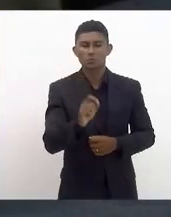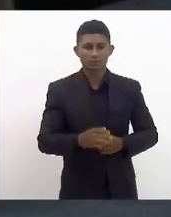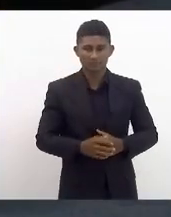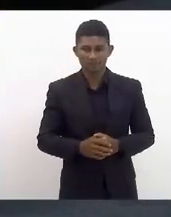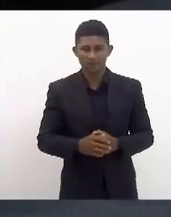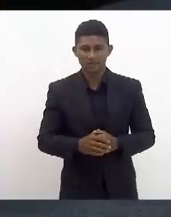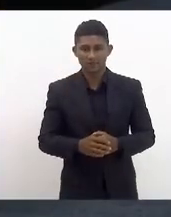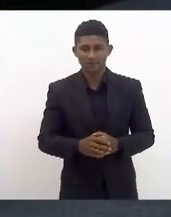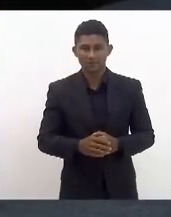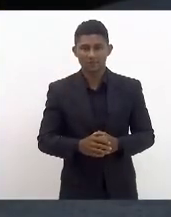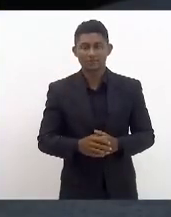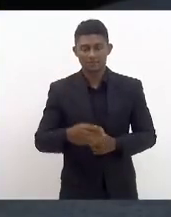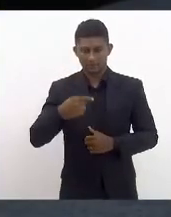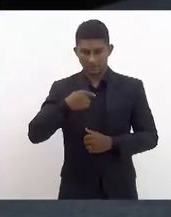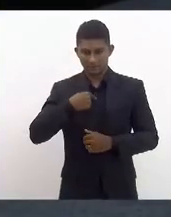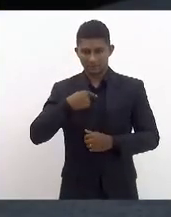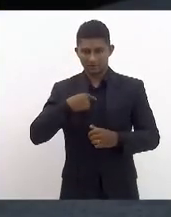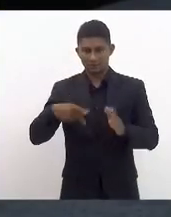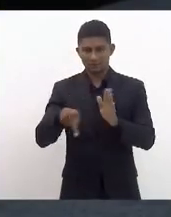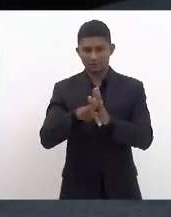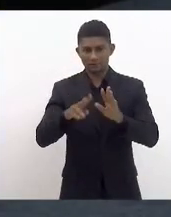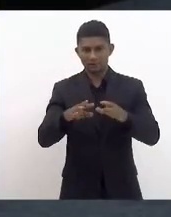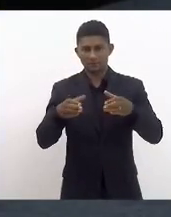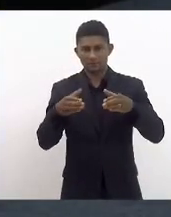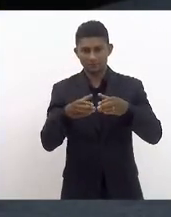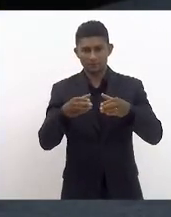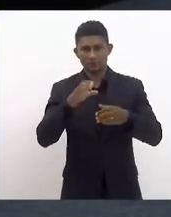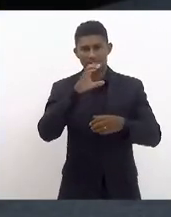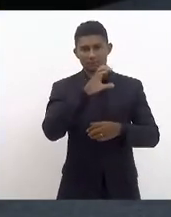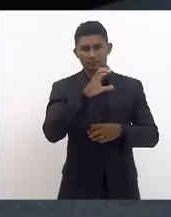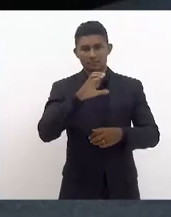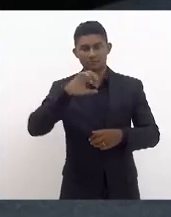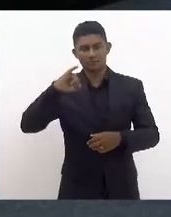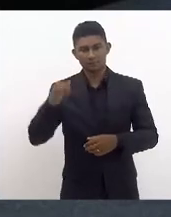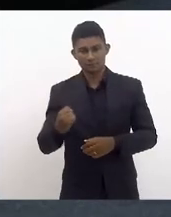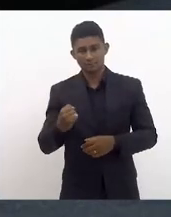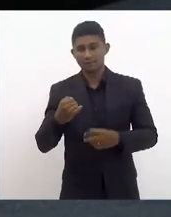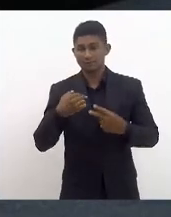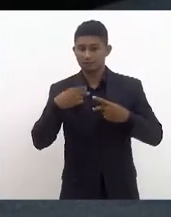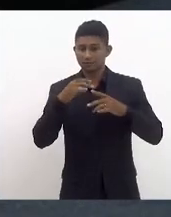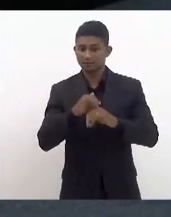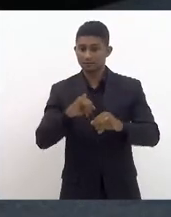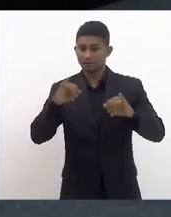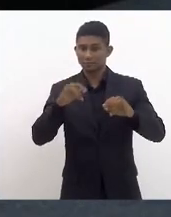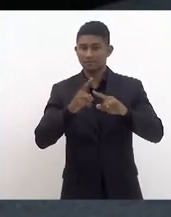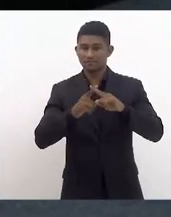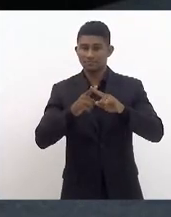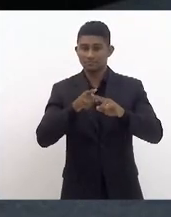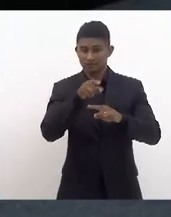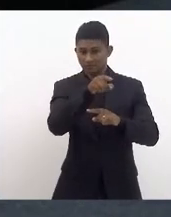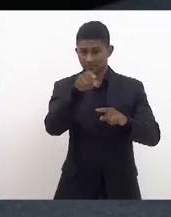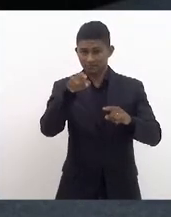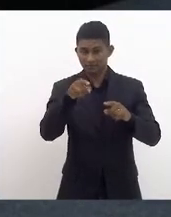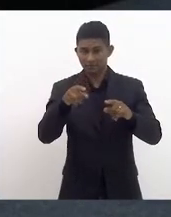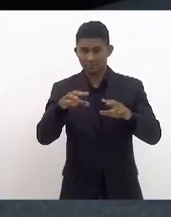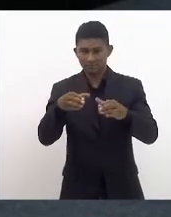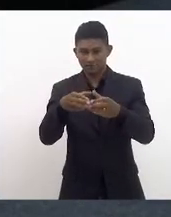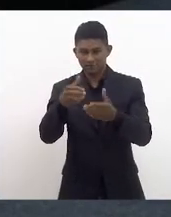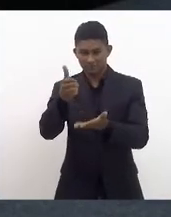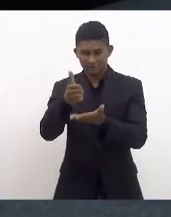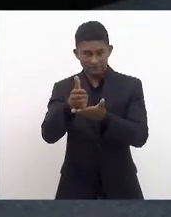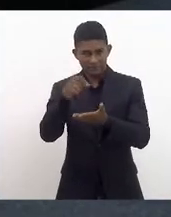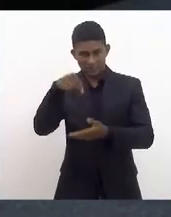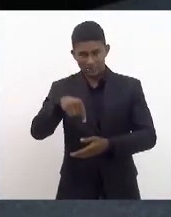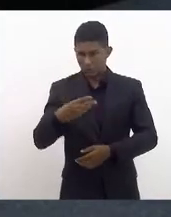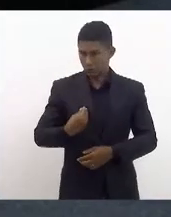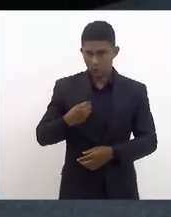como membro da CCJ, eu advirto a Vossa Excelência, já que a sua assessoria no momento não está aí,